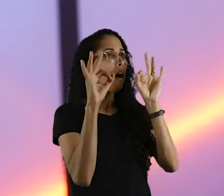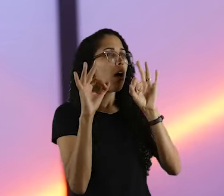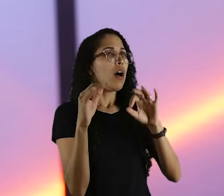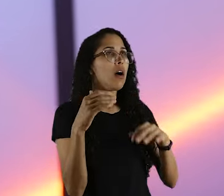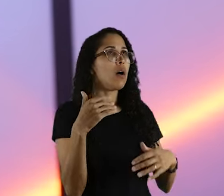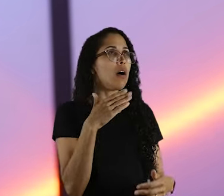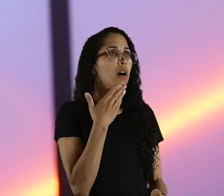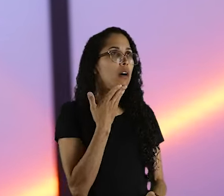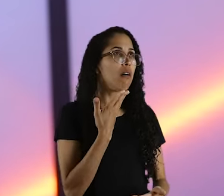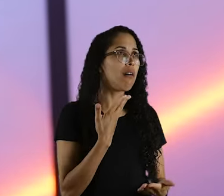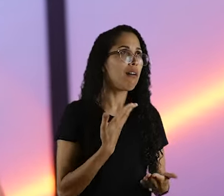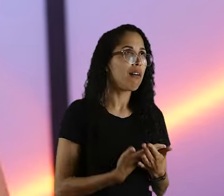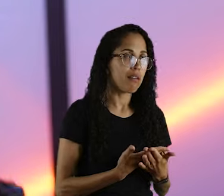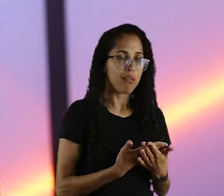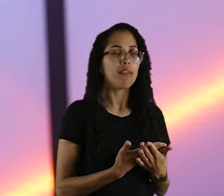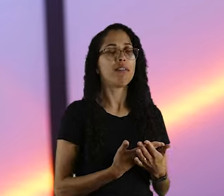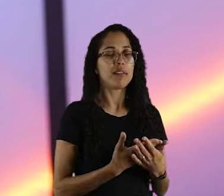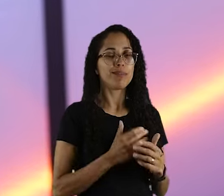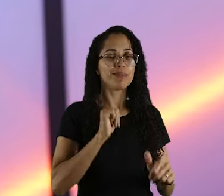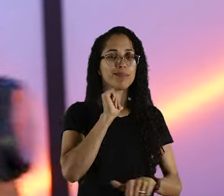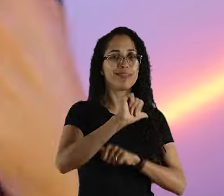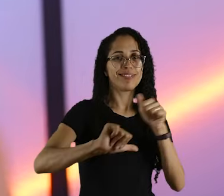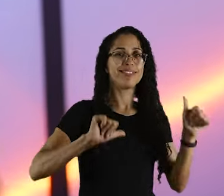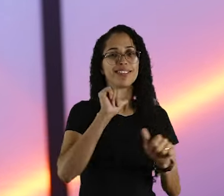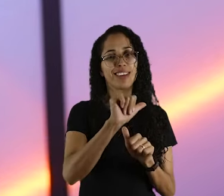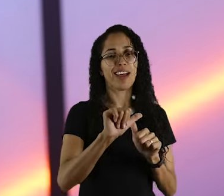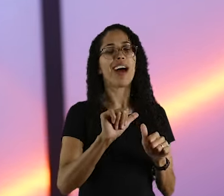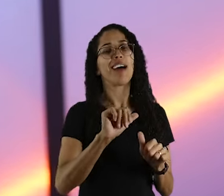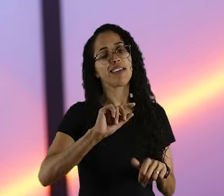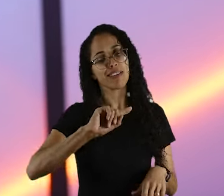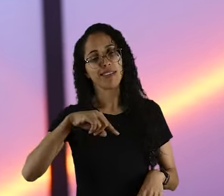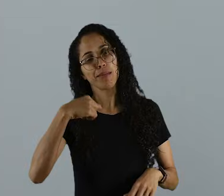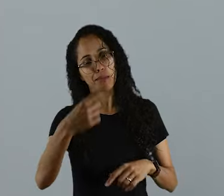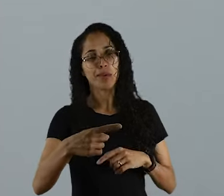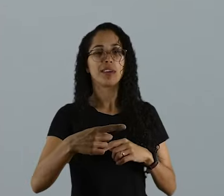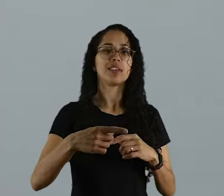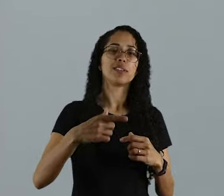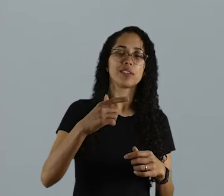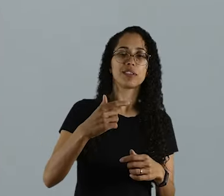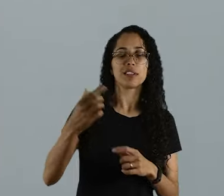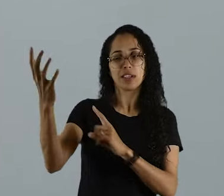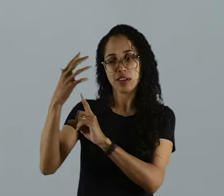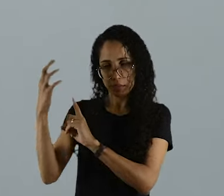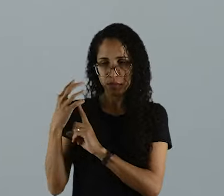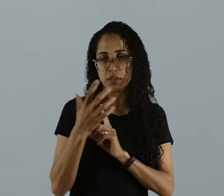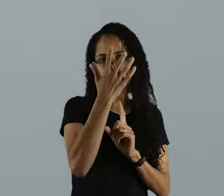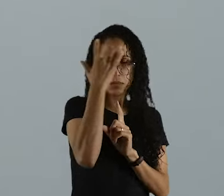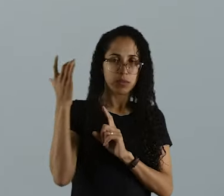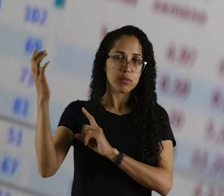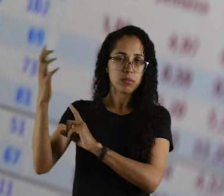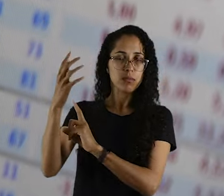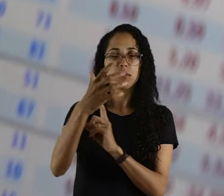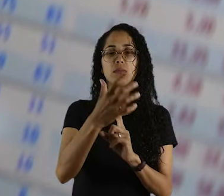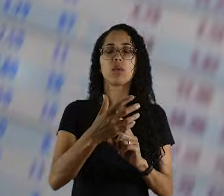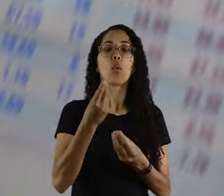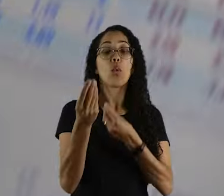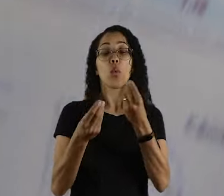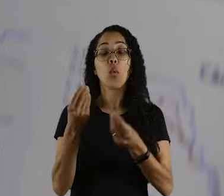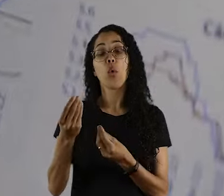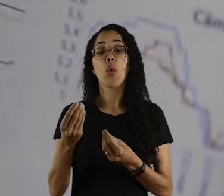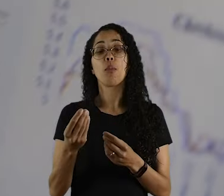assim. E a partir dali, através daquele vídeo, eu fui indicado para outros canais, de vários influenciadores, de gente que compartilha aí. Fui ver como é